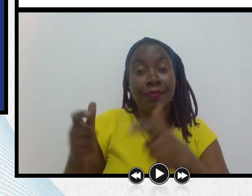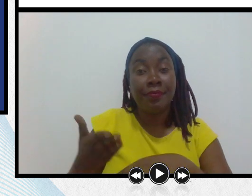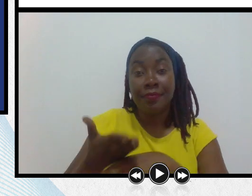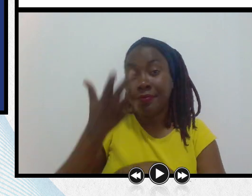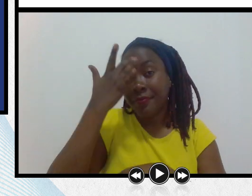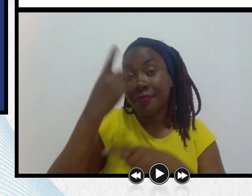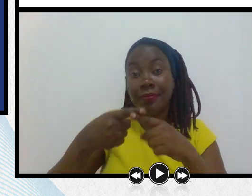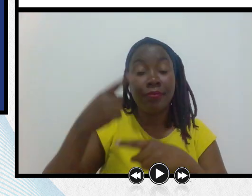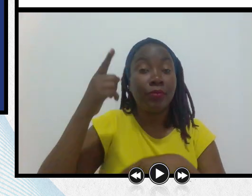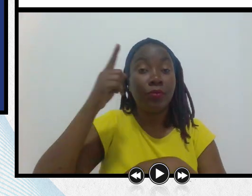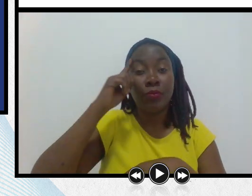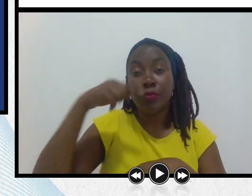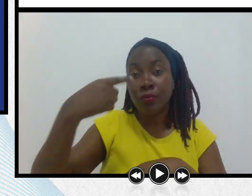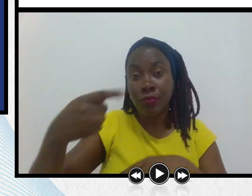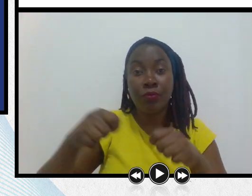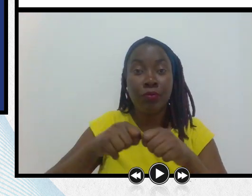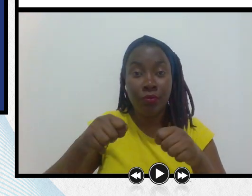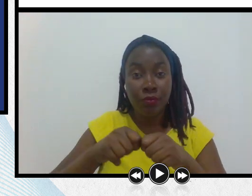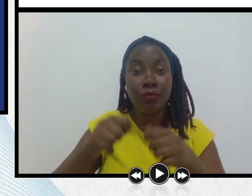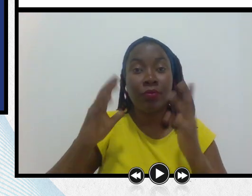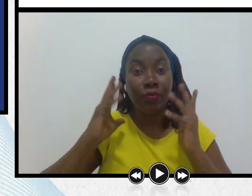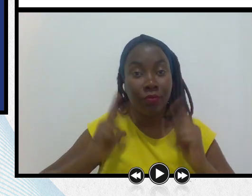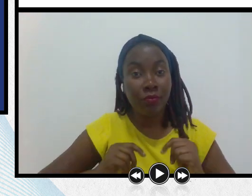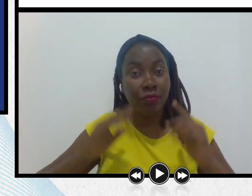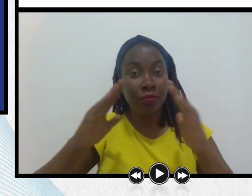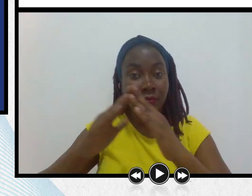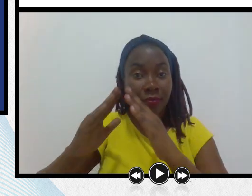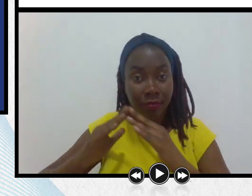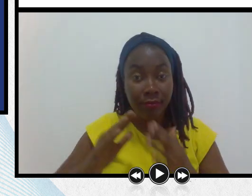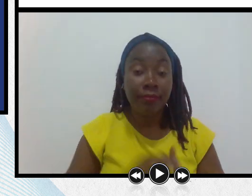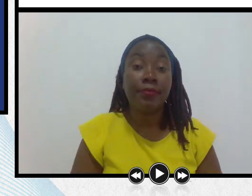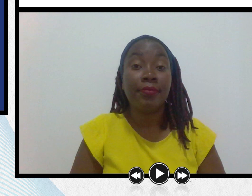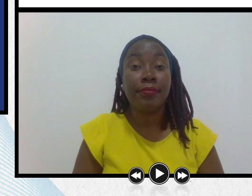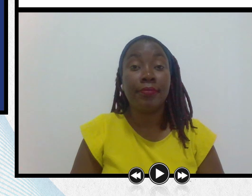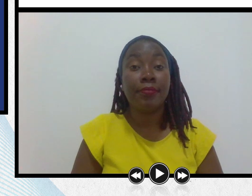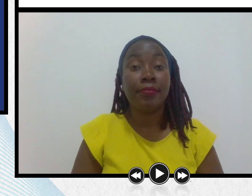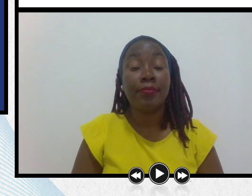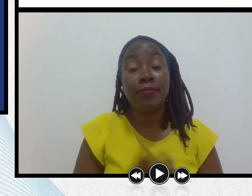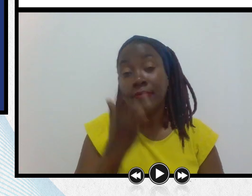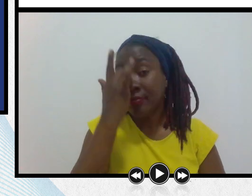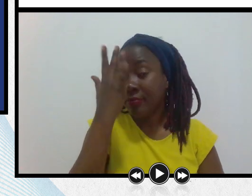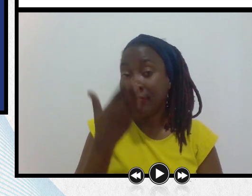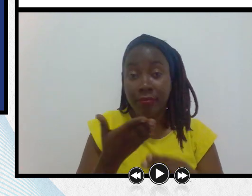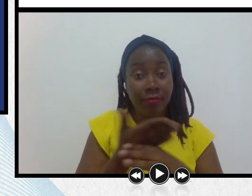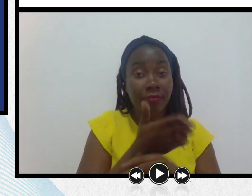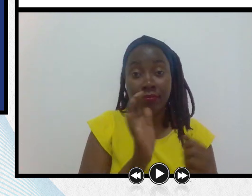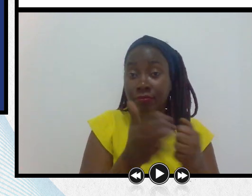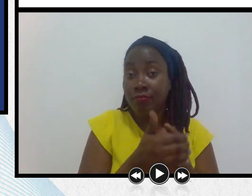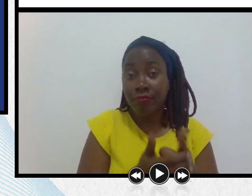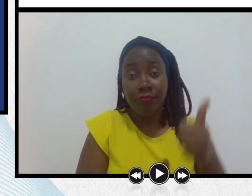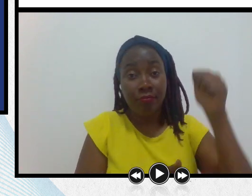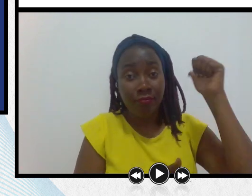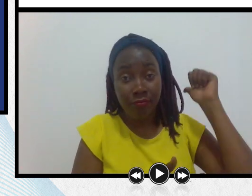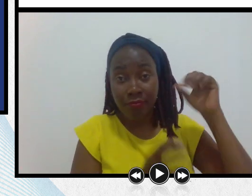porque praticamente todo dia vai se fazer a cloração da água na residência, então tem que estar num lugar fácil, né? Não adianta a gente pegar e esconder lá no